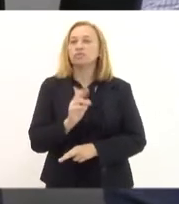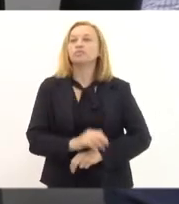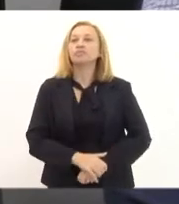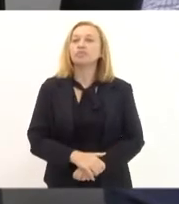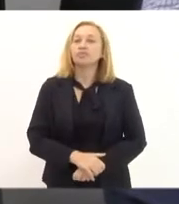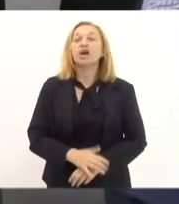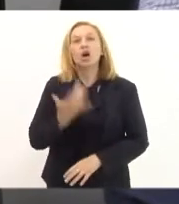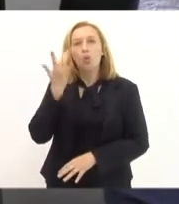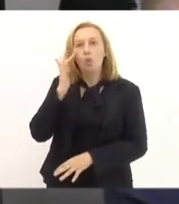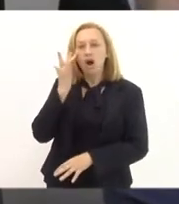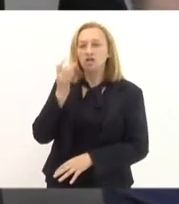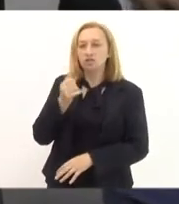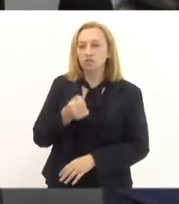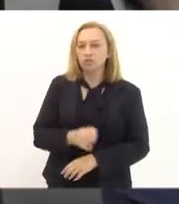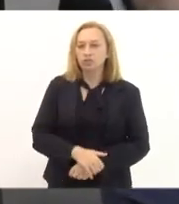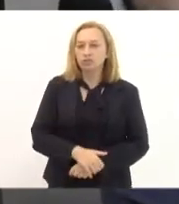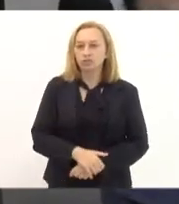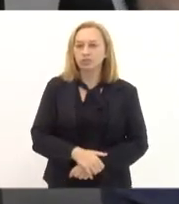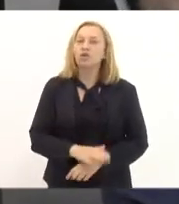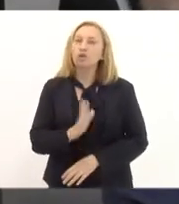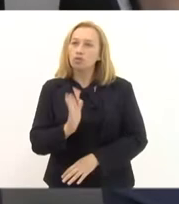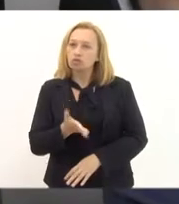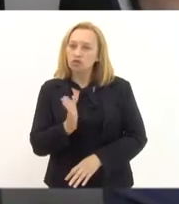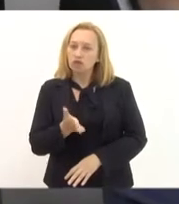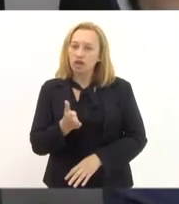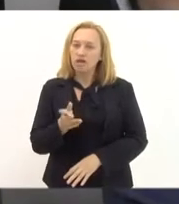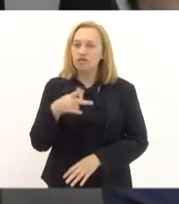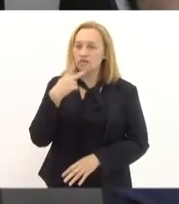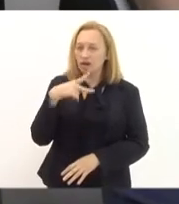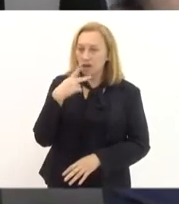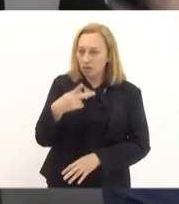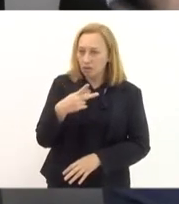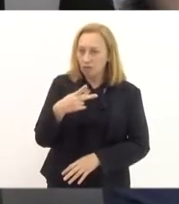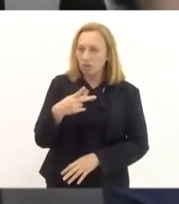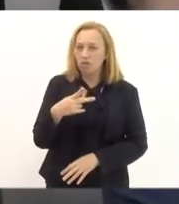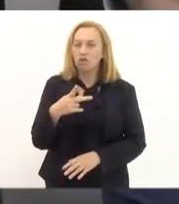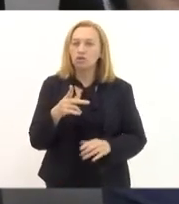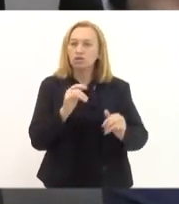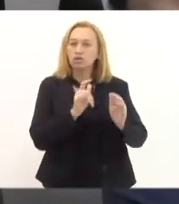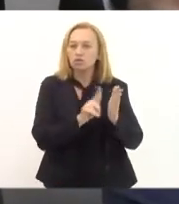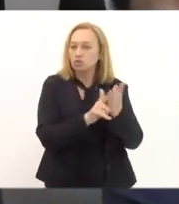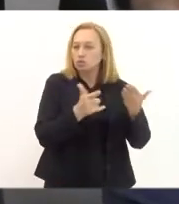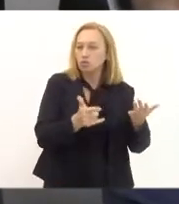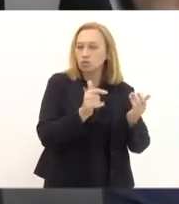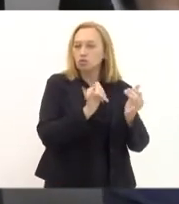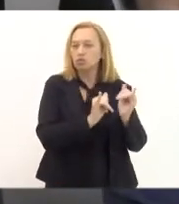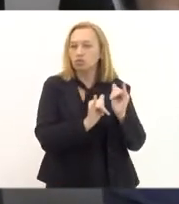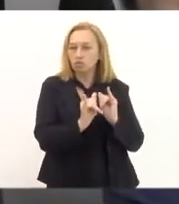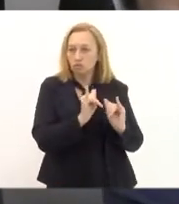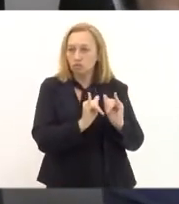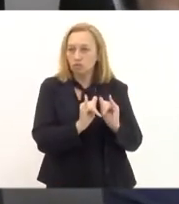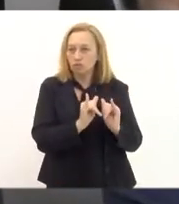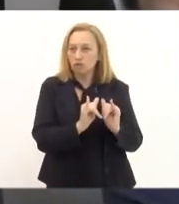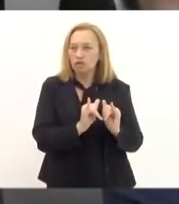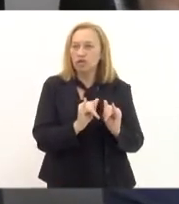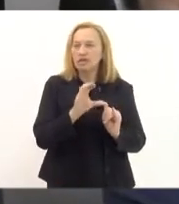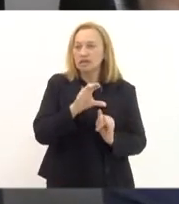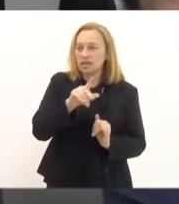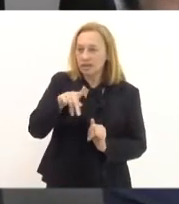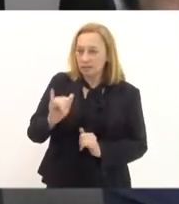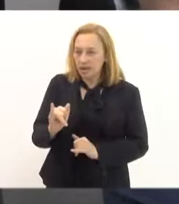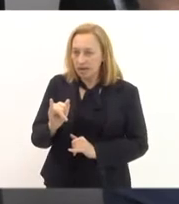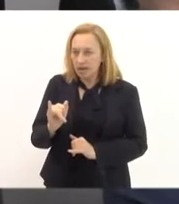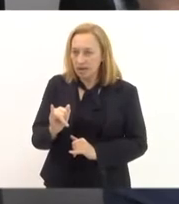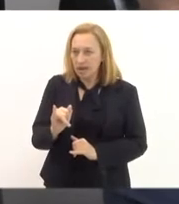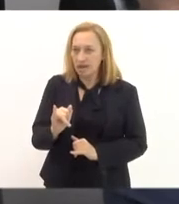casa e acho que é Como já disse já disse uma nota de jornal não essa CPI Sem dúvida